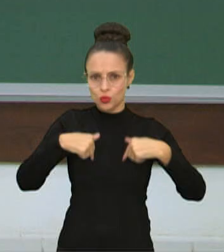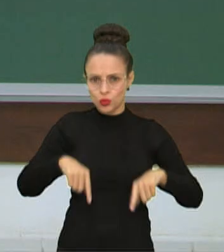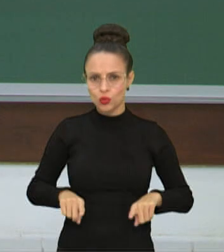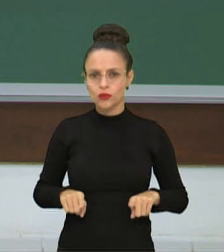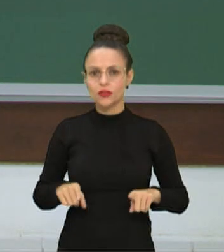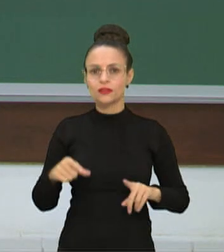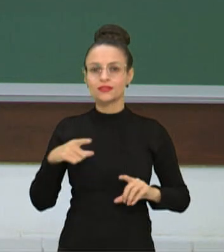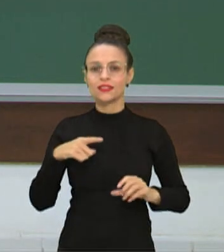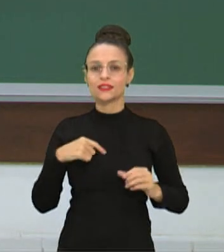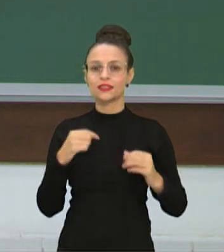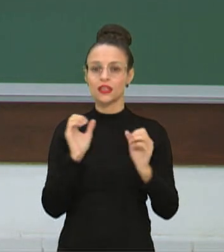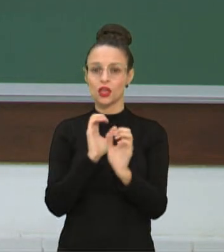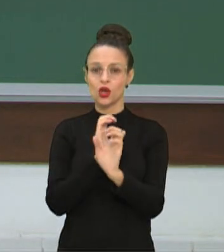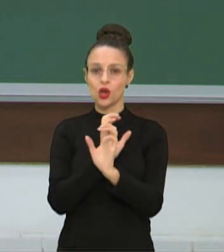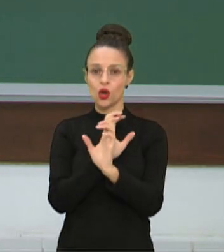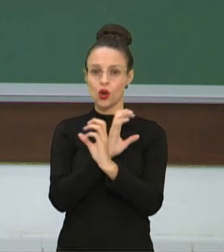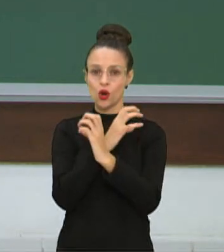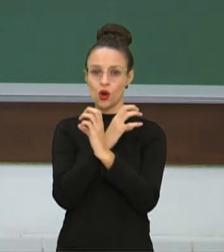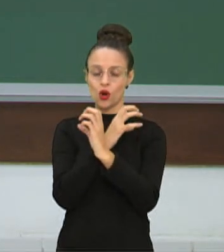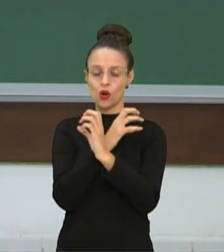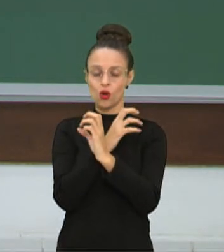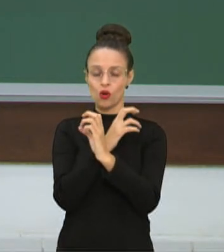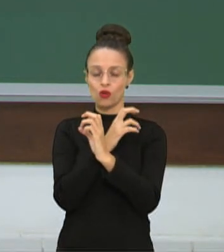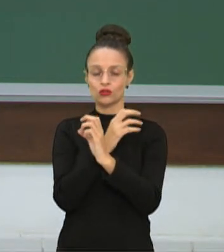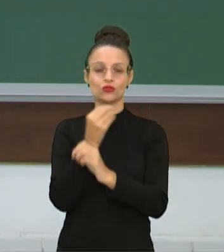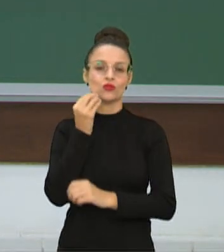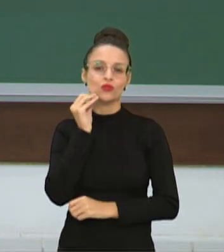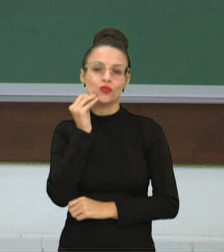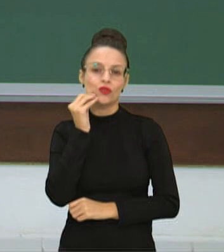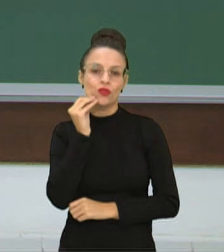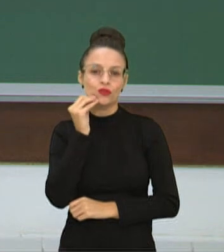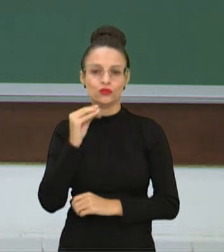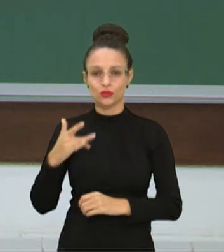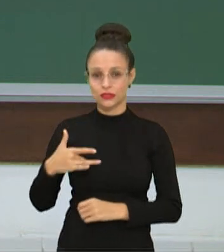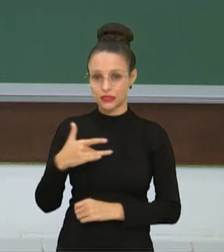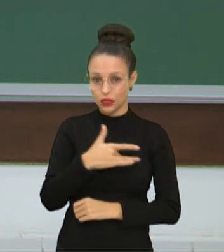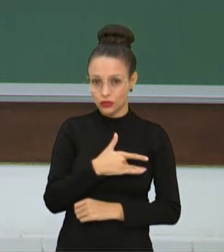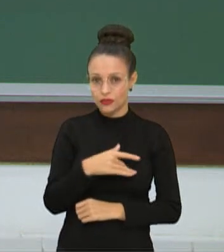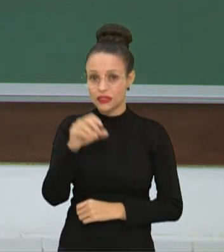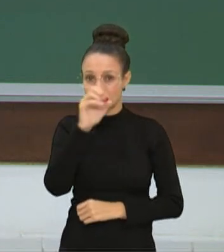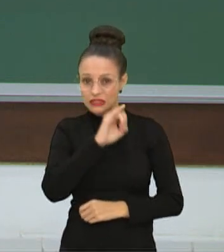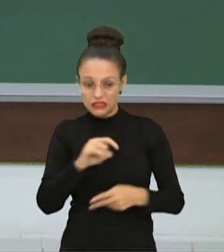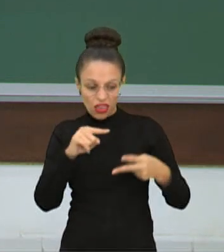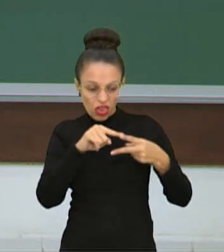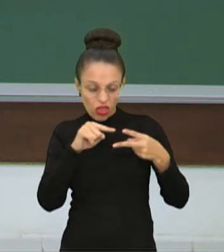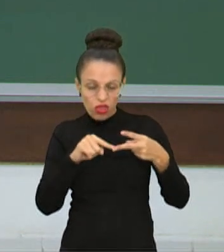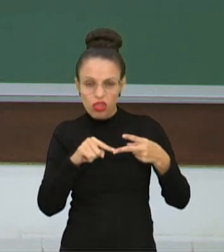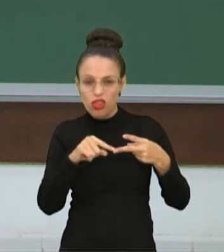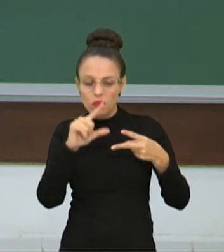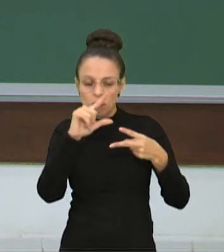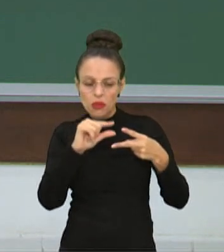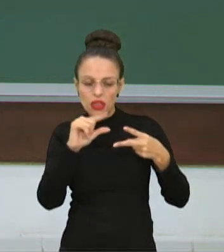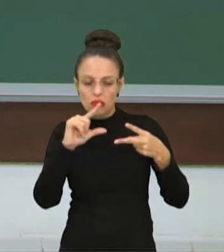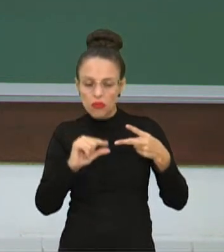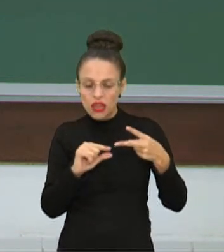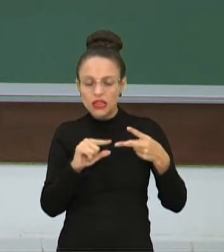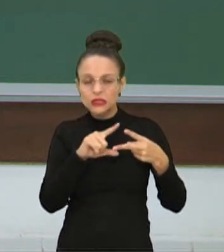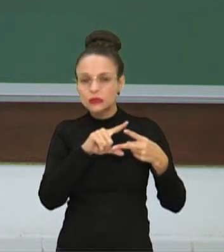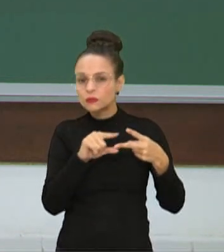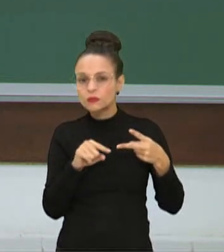um esqueleto, ossos saudáveis. Se a pessoa tiver com doses baixas desses